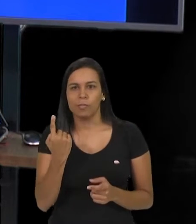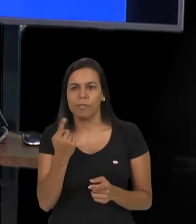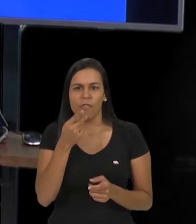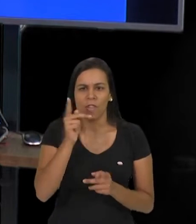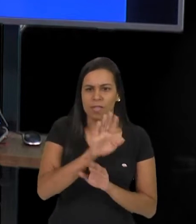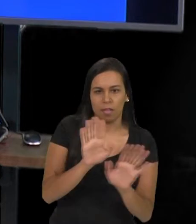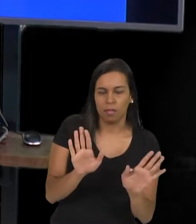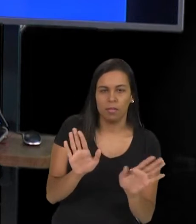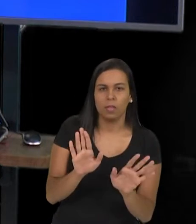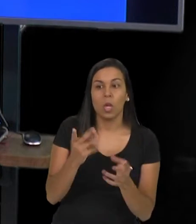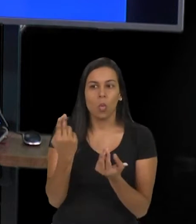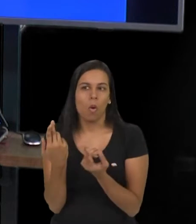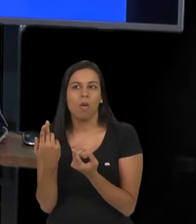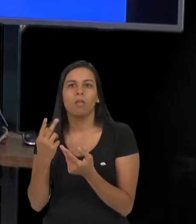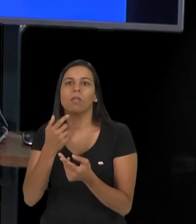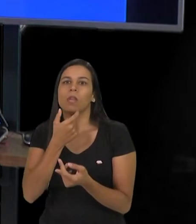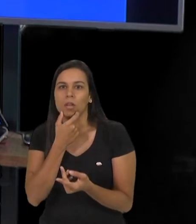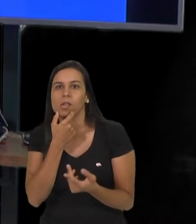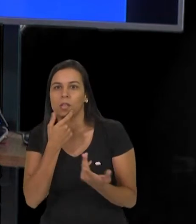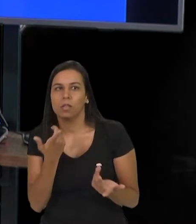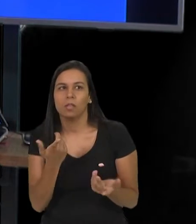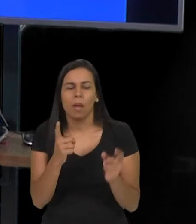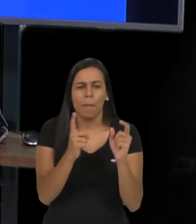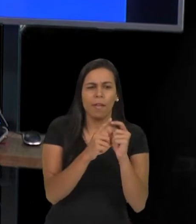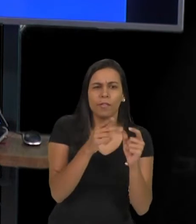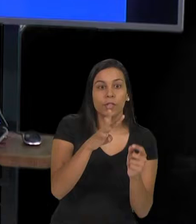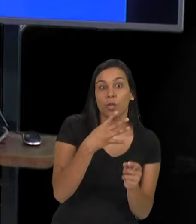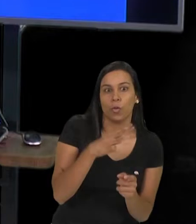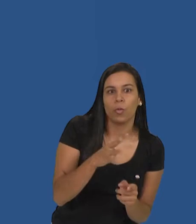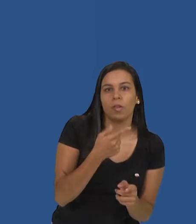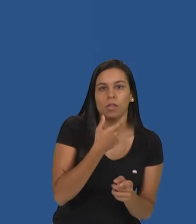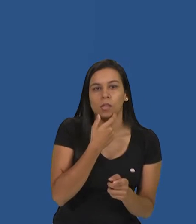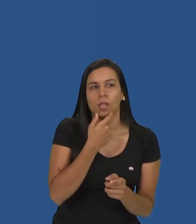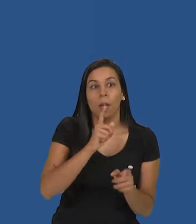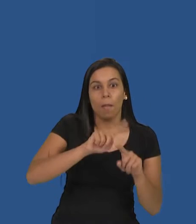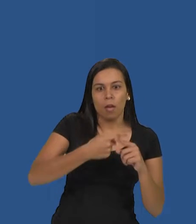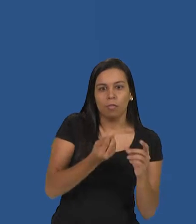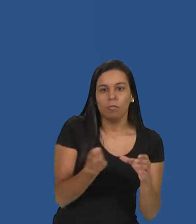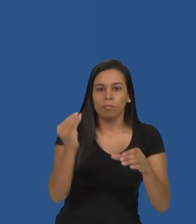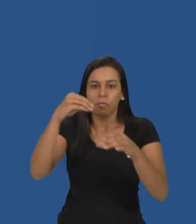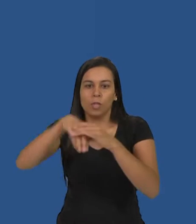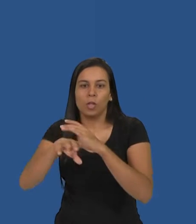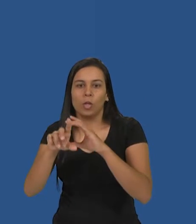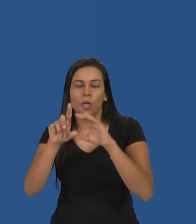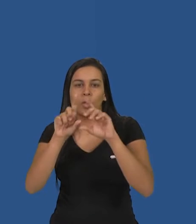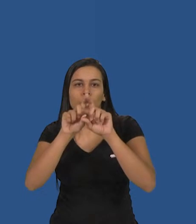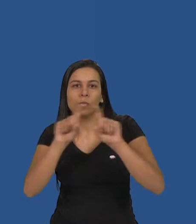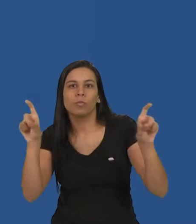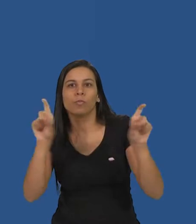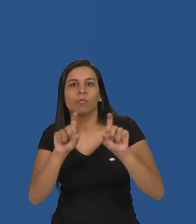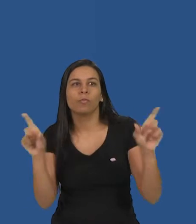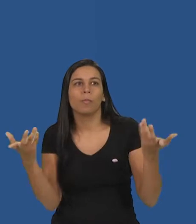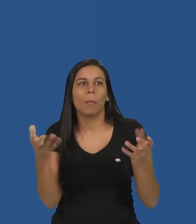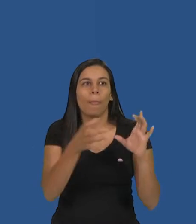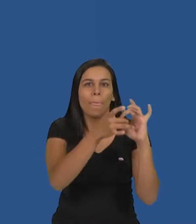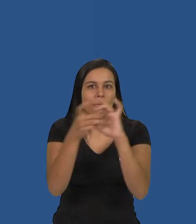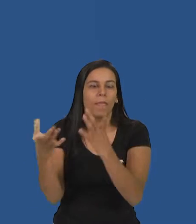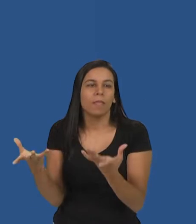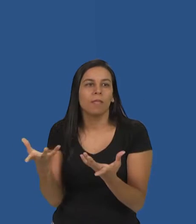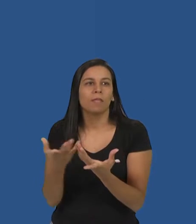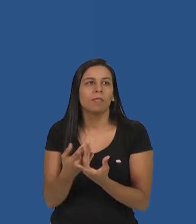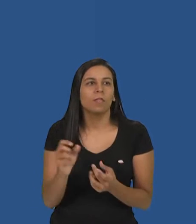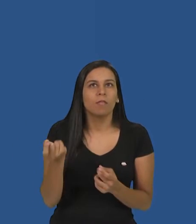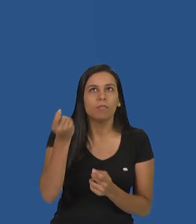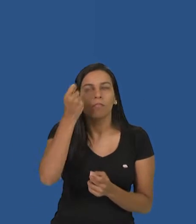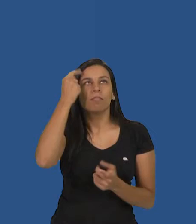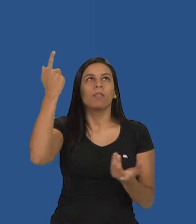em inglês, tá? É aquela palavra em inglês que você não conhece. Mas quando eu coloco ela num contexto, uma situação muito charocada, automaticamente vem na cabeça